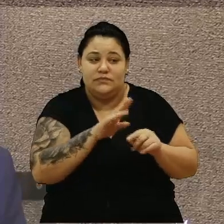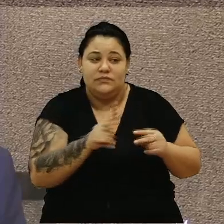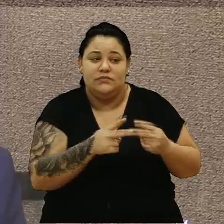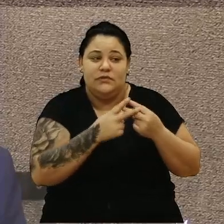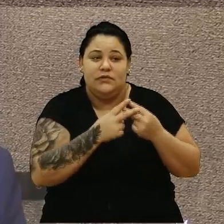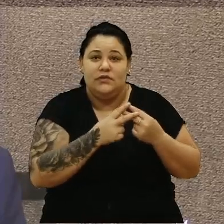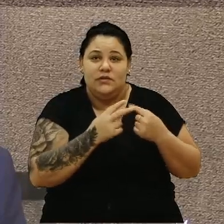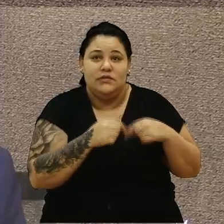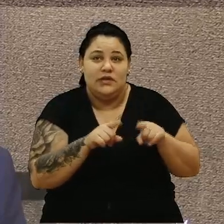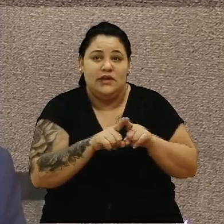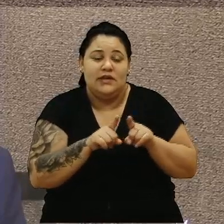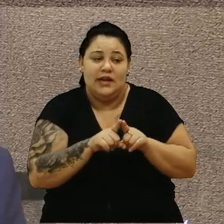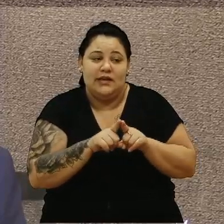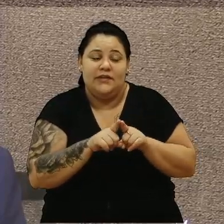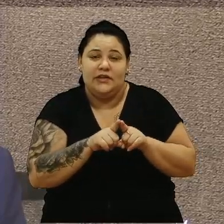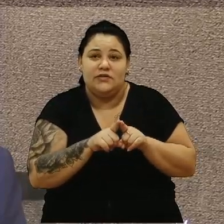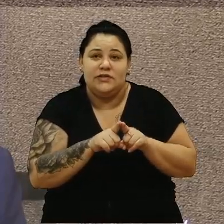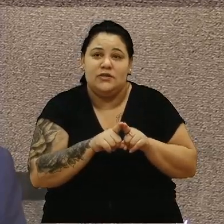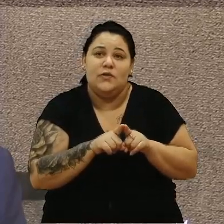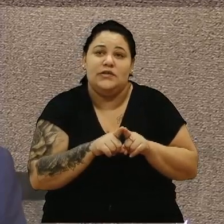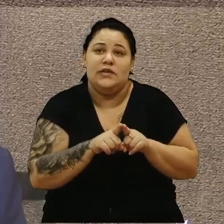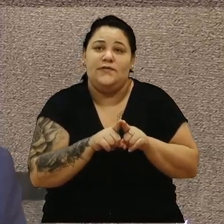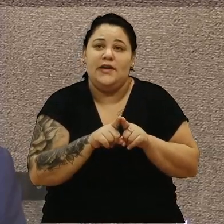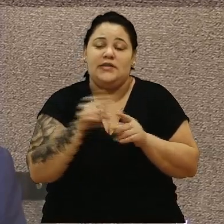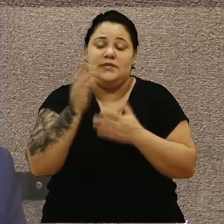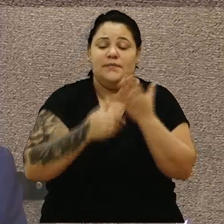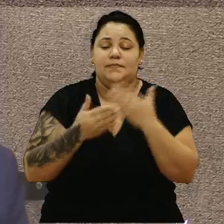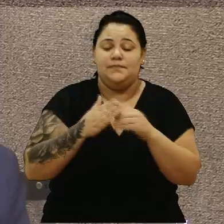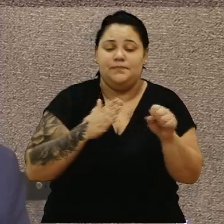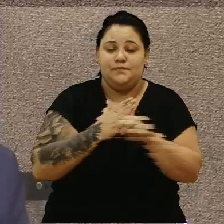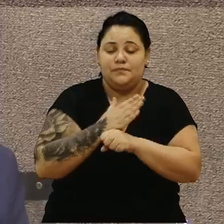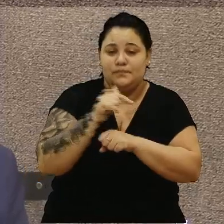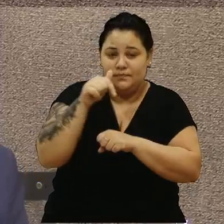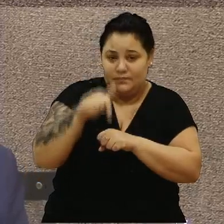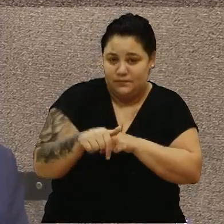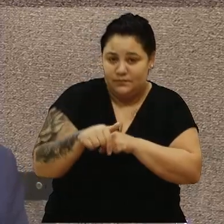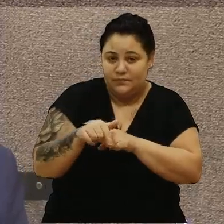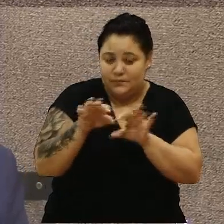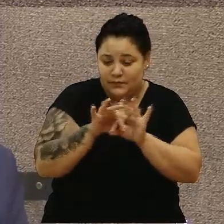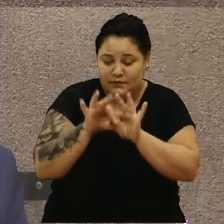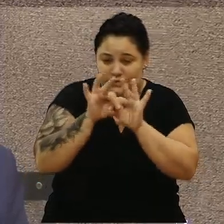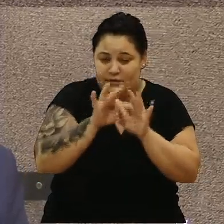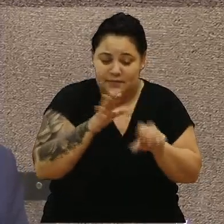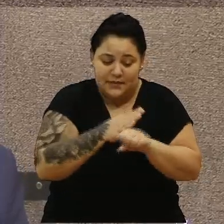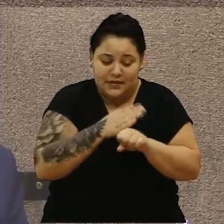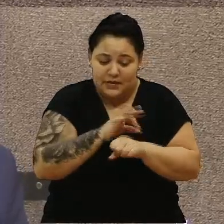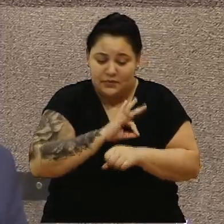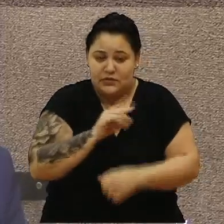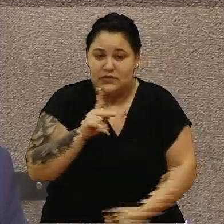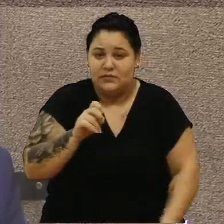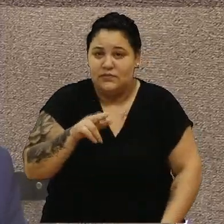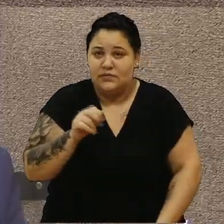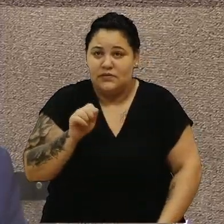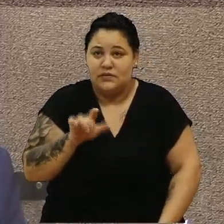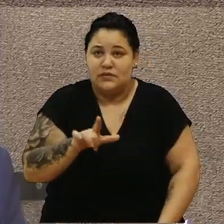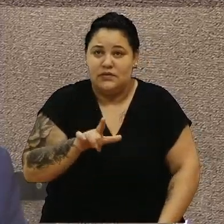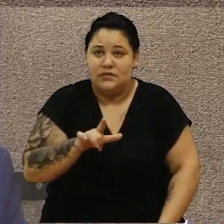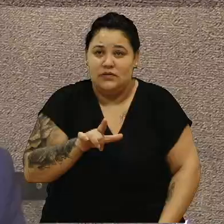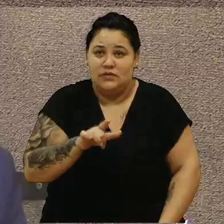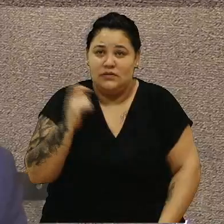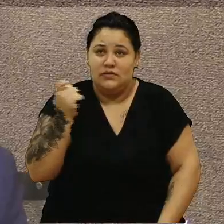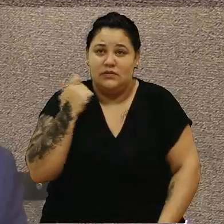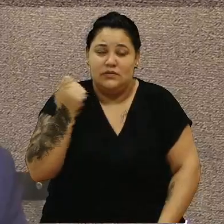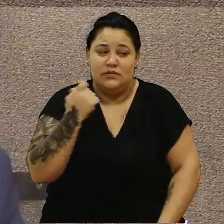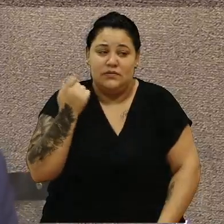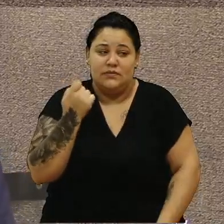chamados 3.991 aprovados em concursos públicos para integrarem os quadros da Polícia Penal Gaúcha. Então,